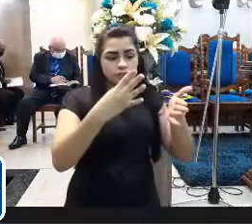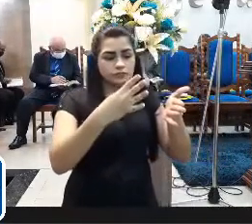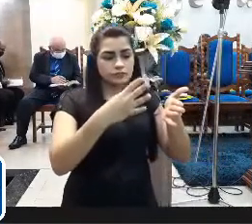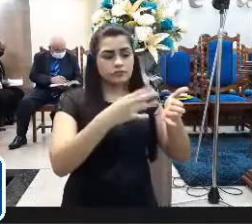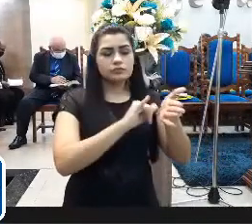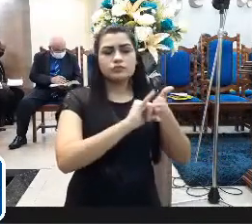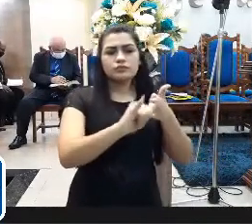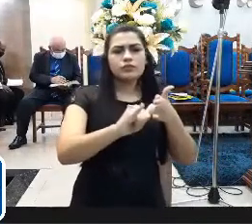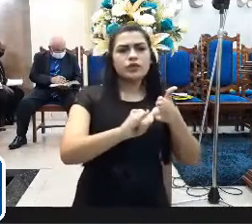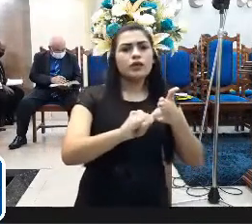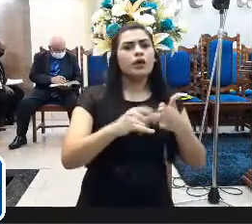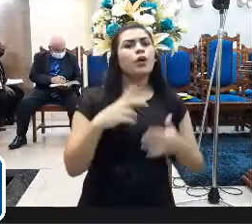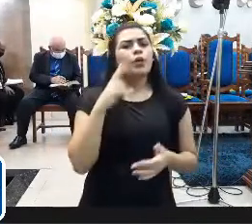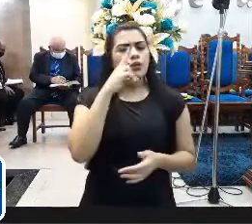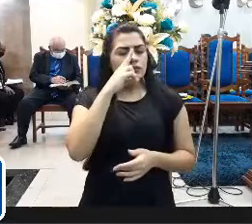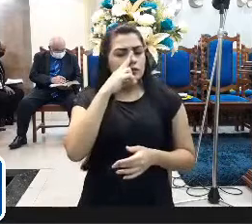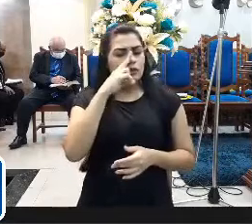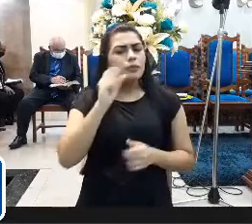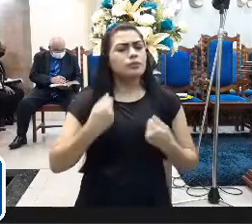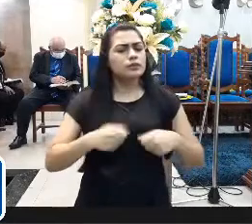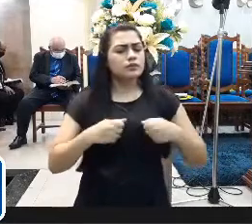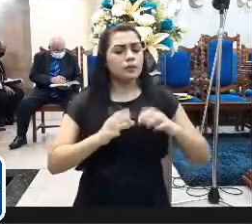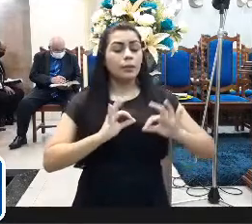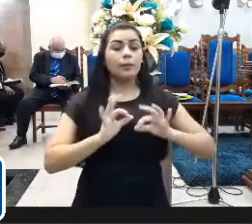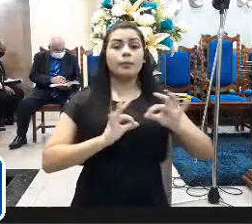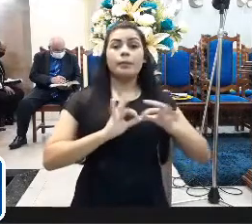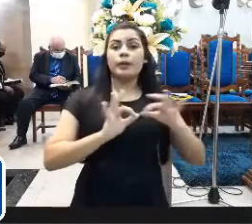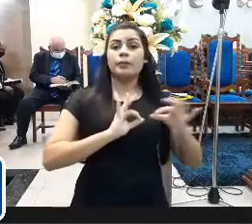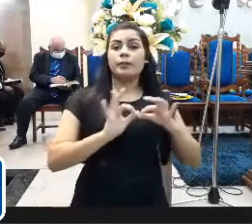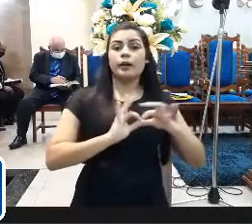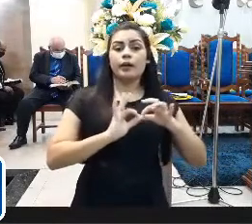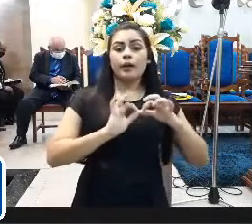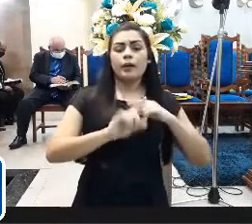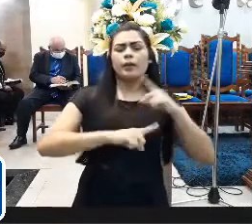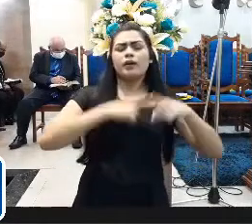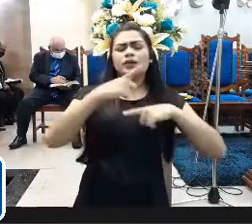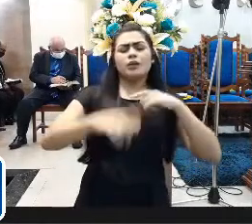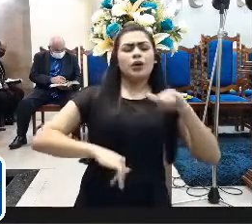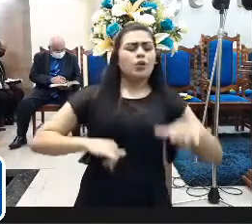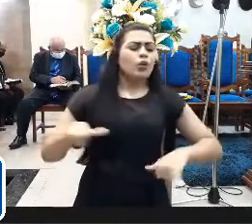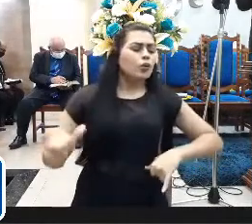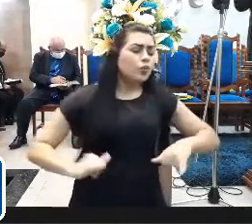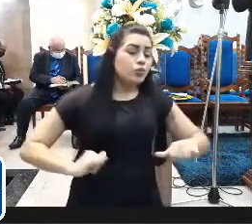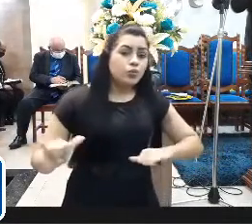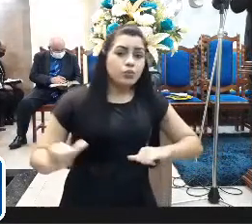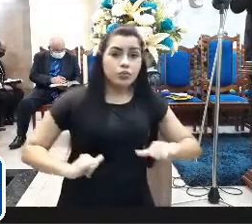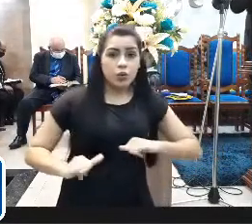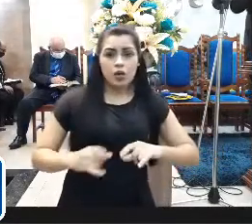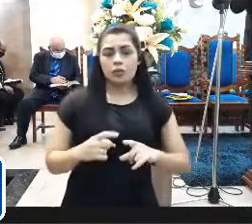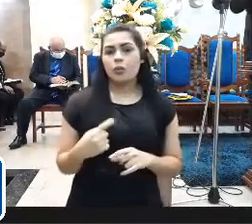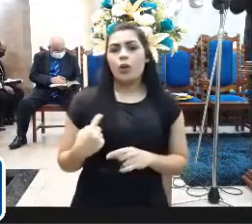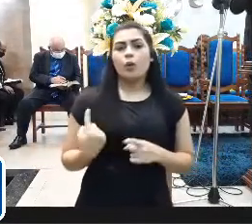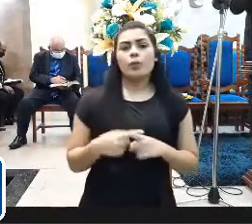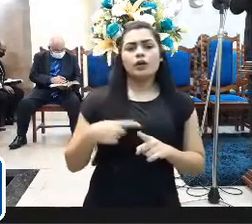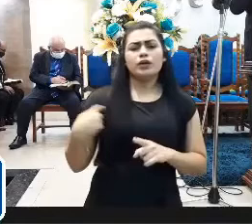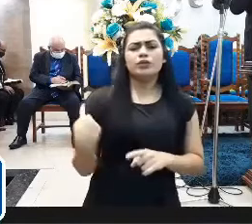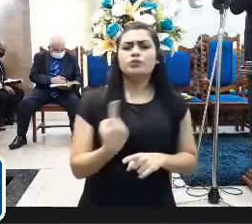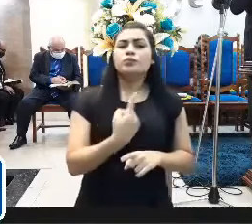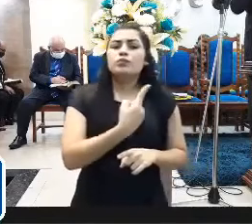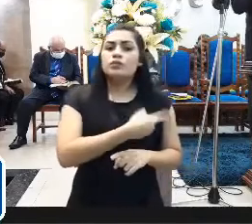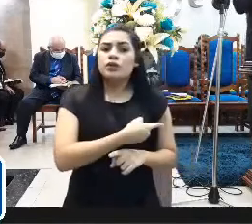palavra de Deus que diz isso, meus amados irmãos. Diz que nós somos coparticipantes dos sofrimentos de